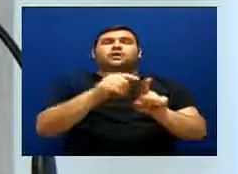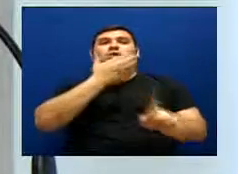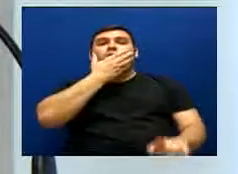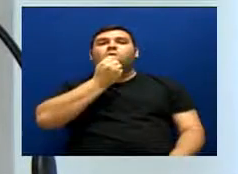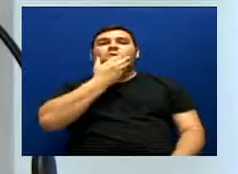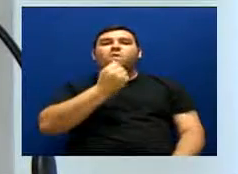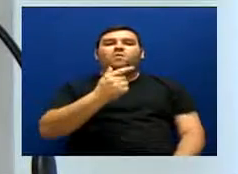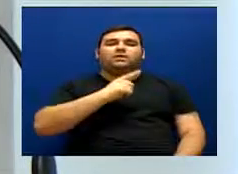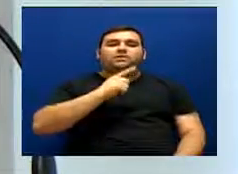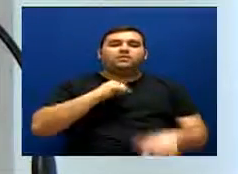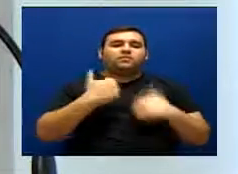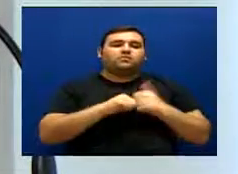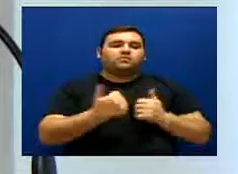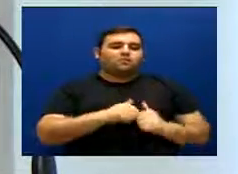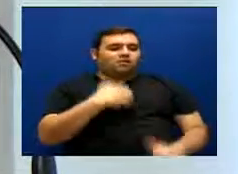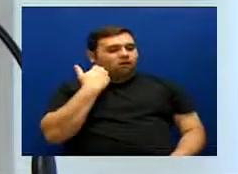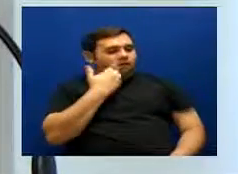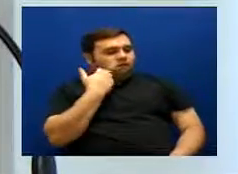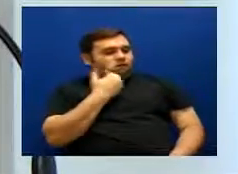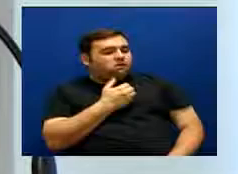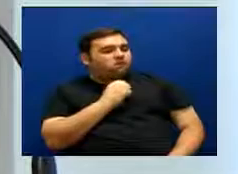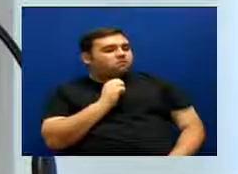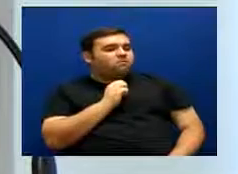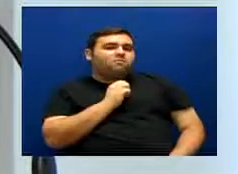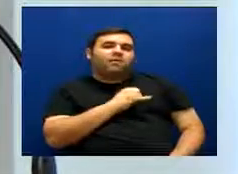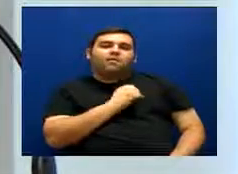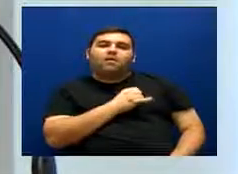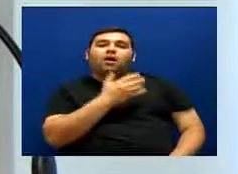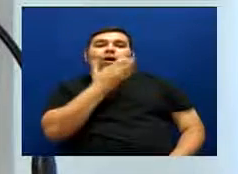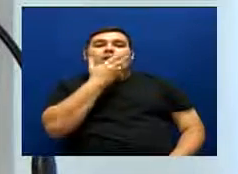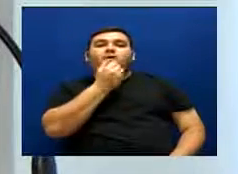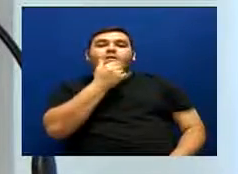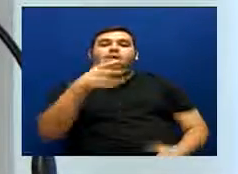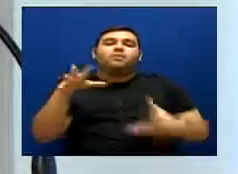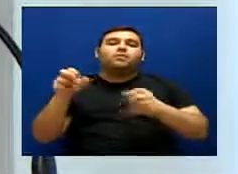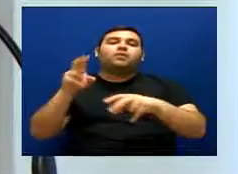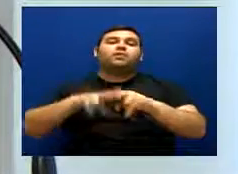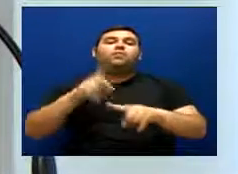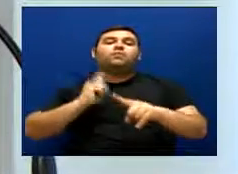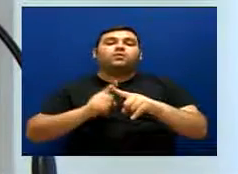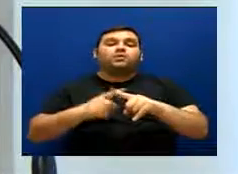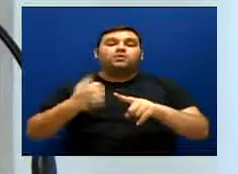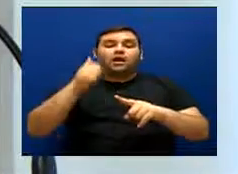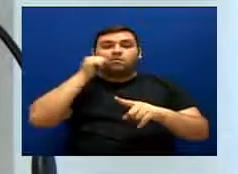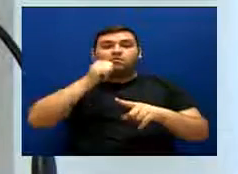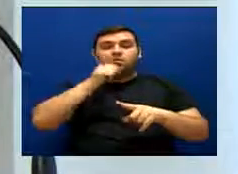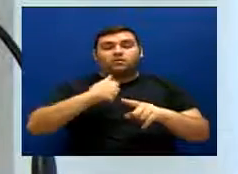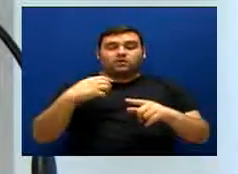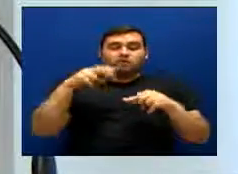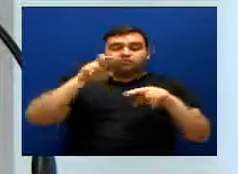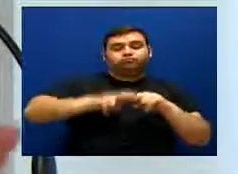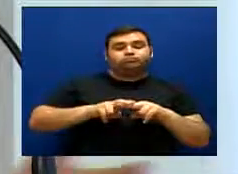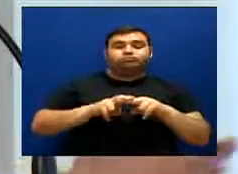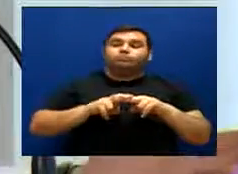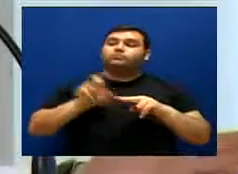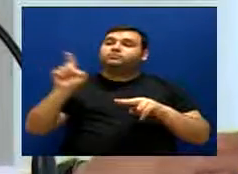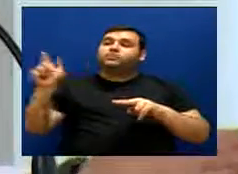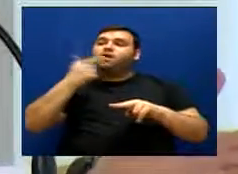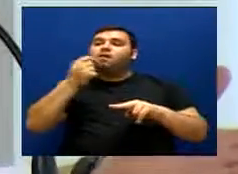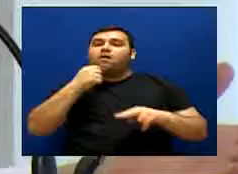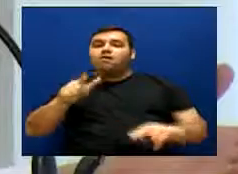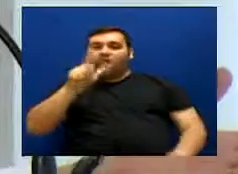assediando uma mulher dentro de um ônibus. O homem é detido suspeito de ejacular em ombro de mulher dentro do ônibus de